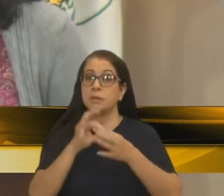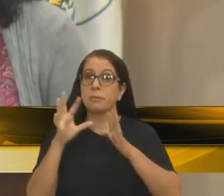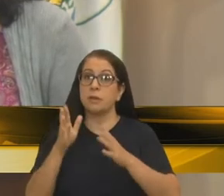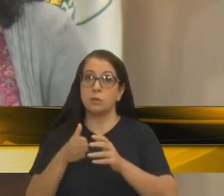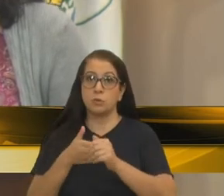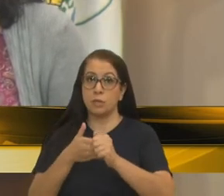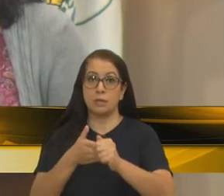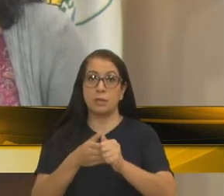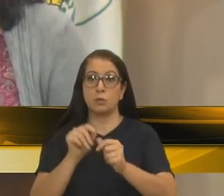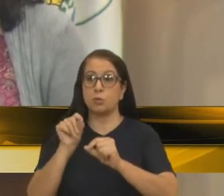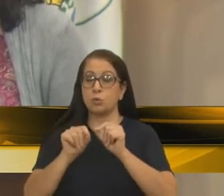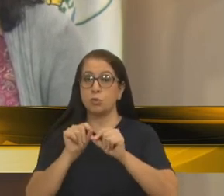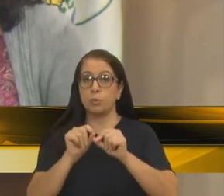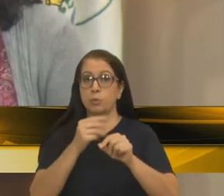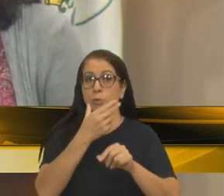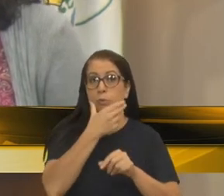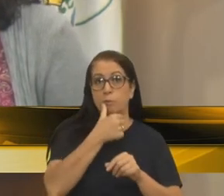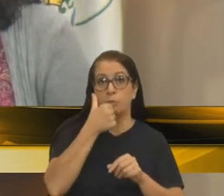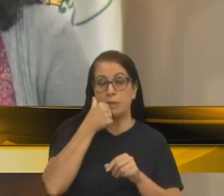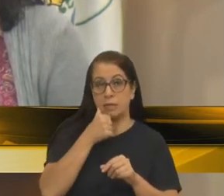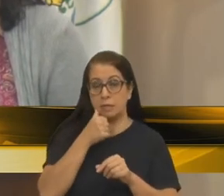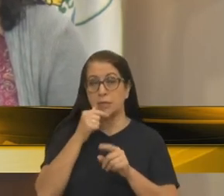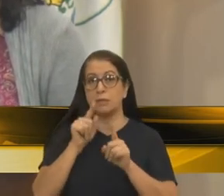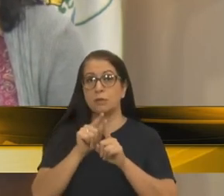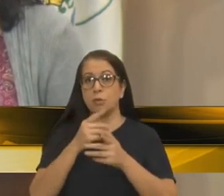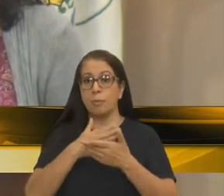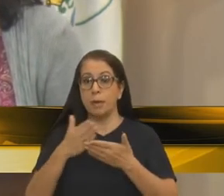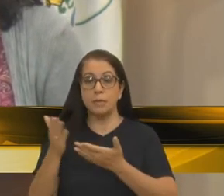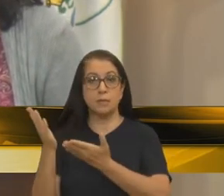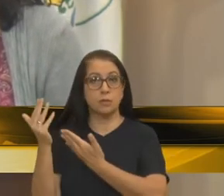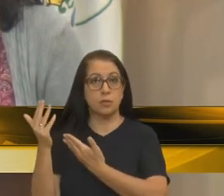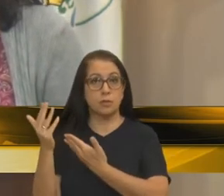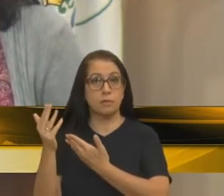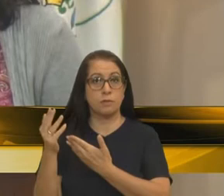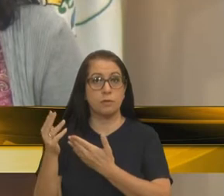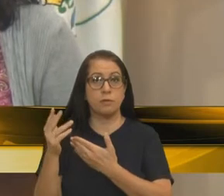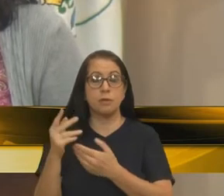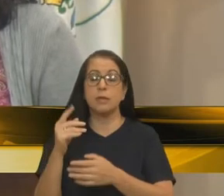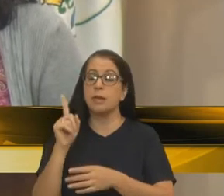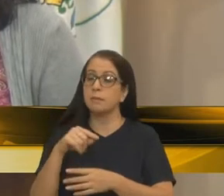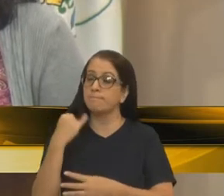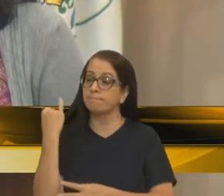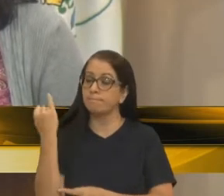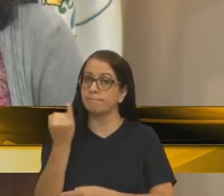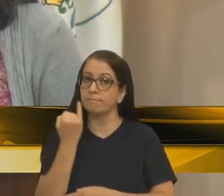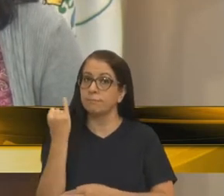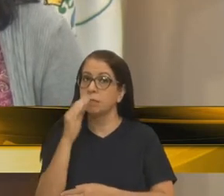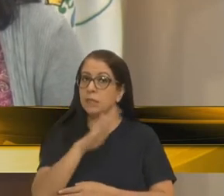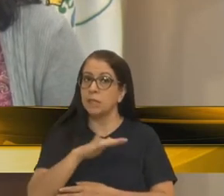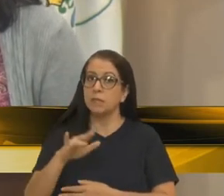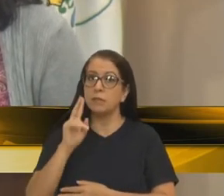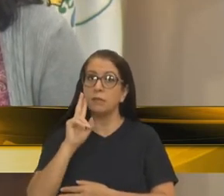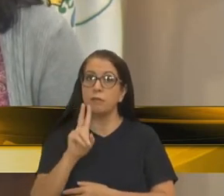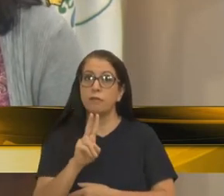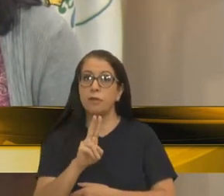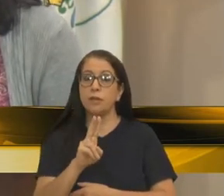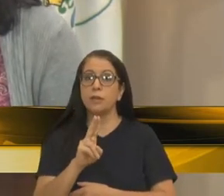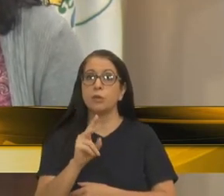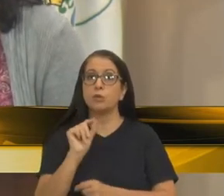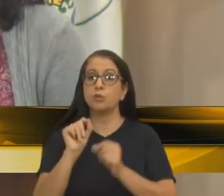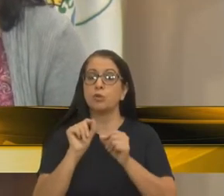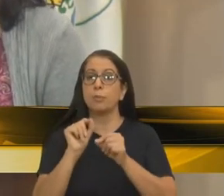orientação sexual que acontece, geralmente a partir da adolescência, é inegável a importância da criança se identificar com o sexo